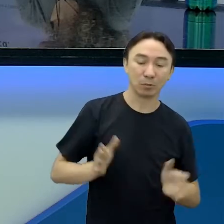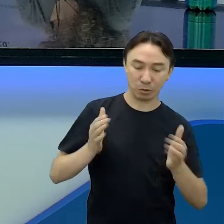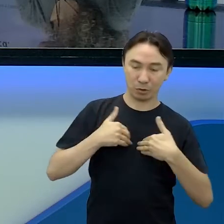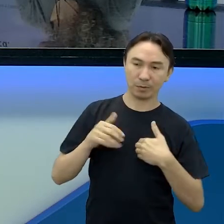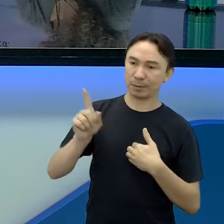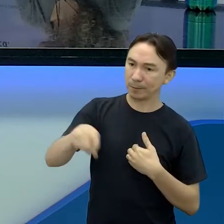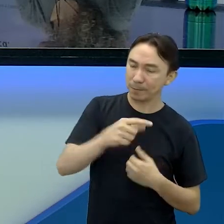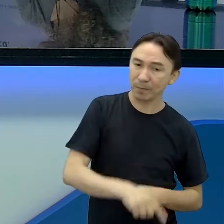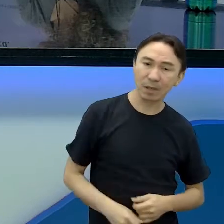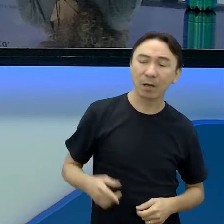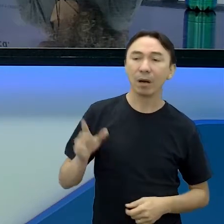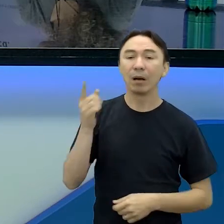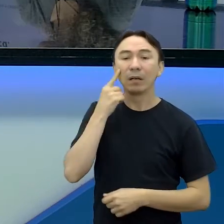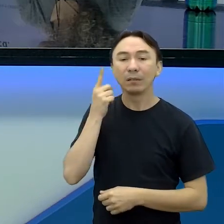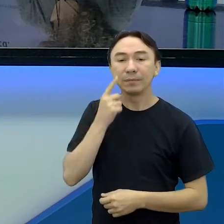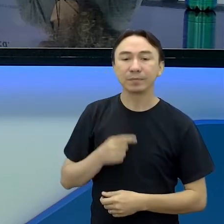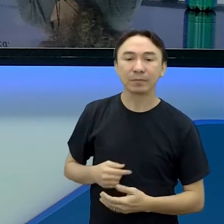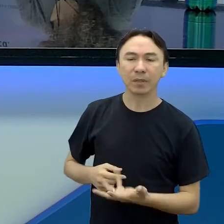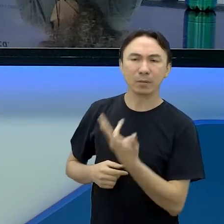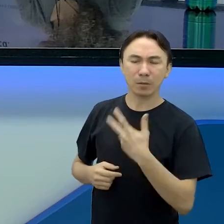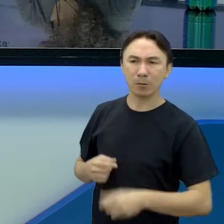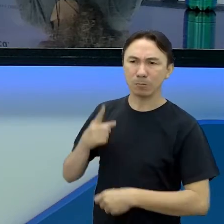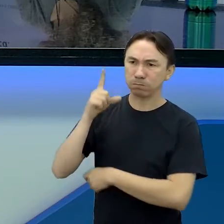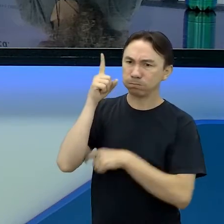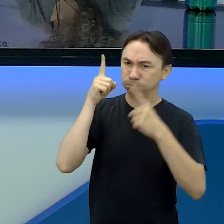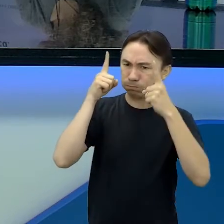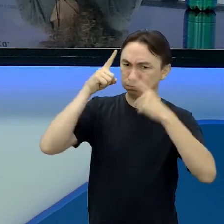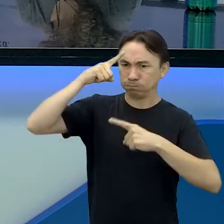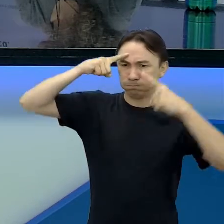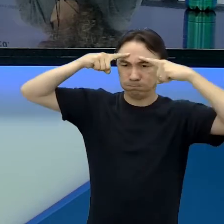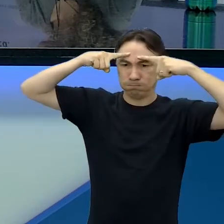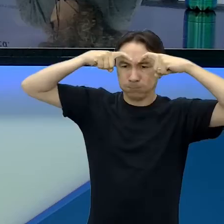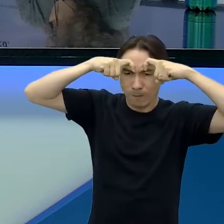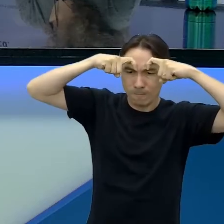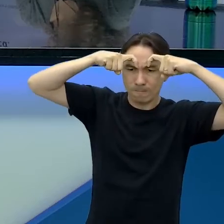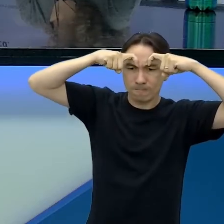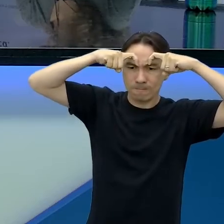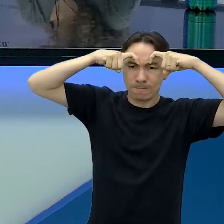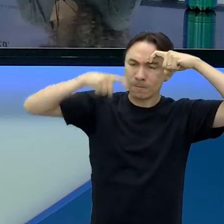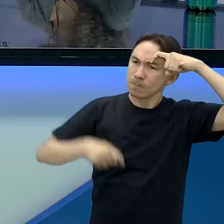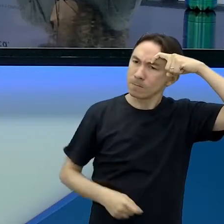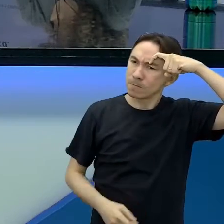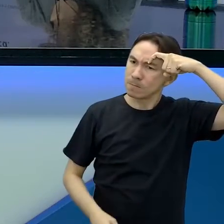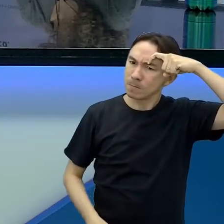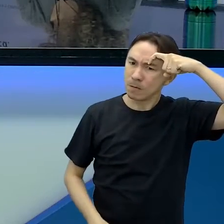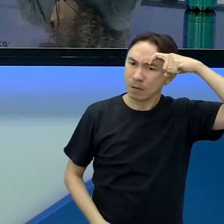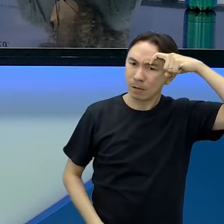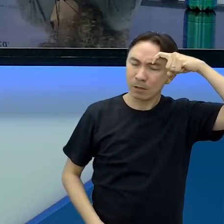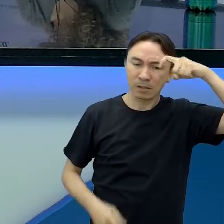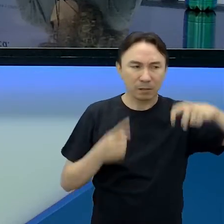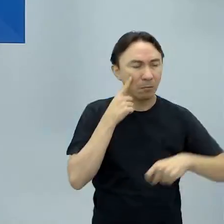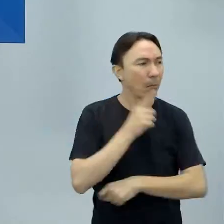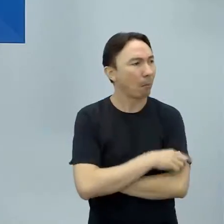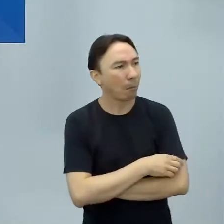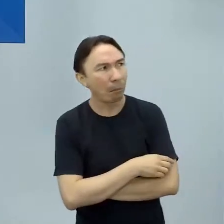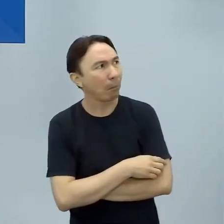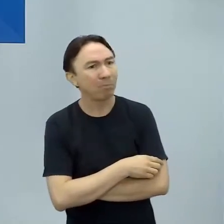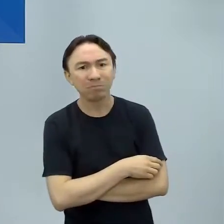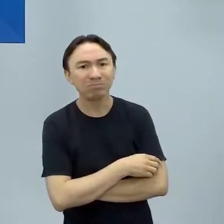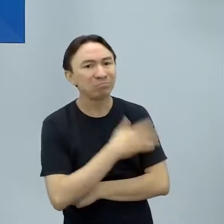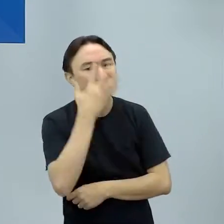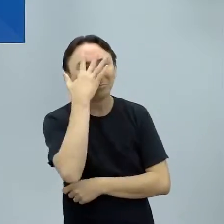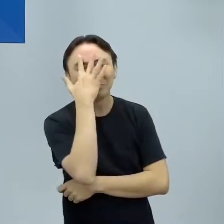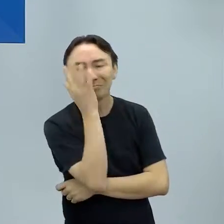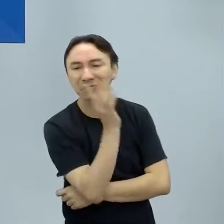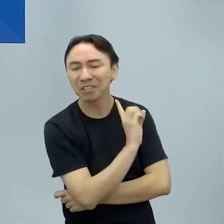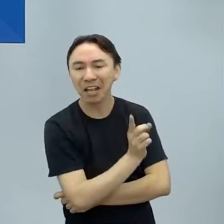dele, e você não fala nada, você só faz uma cara brava, como você, de forma geral, a gente costuma fazer, não necessariamente ele vai entender o que você quer, porque